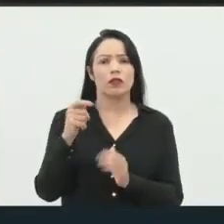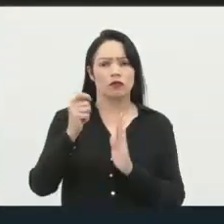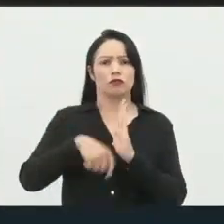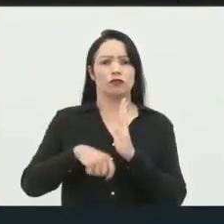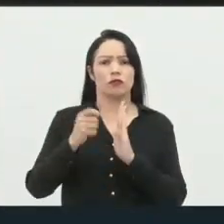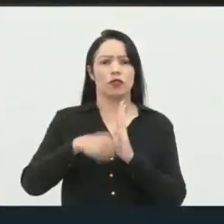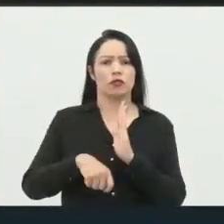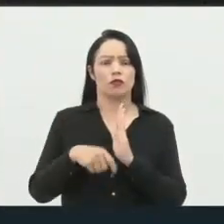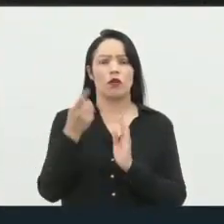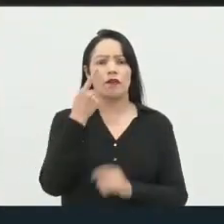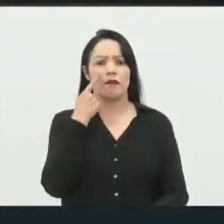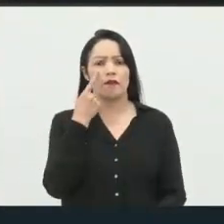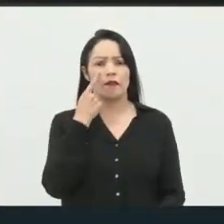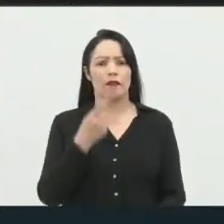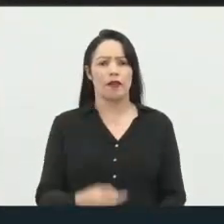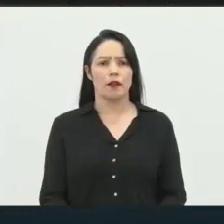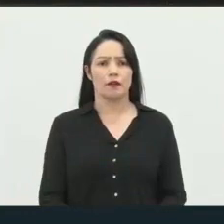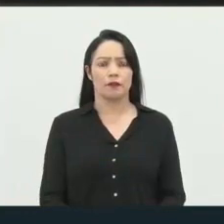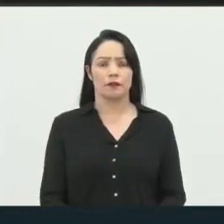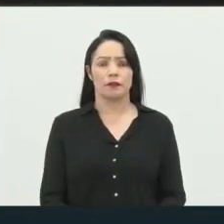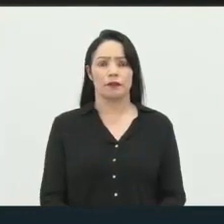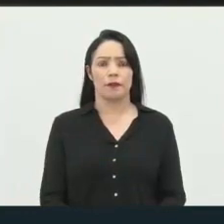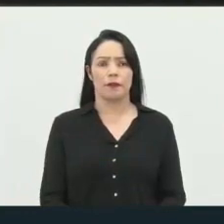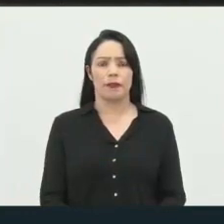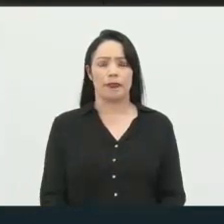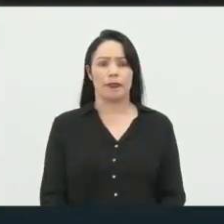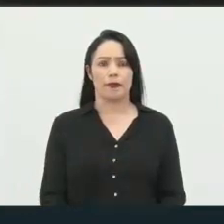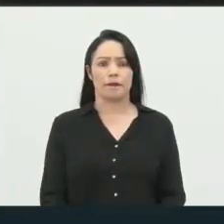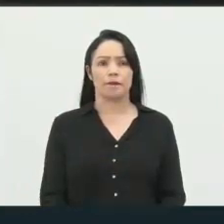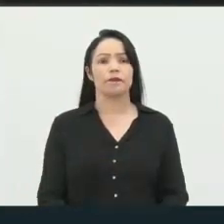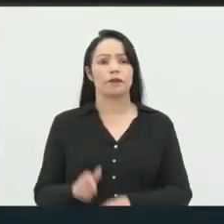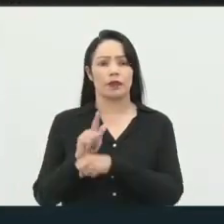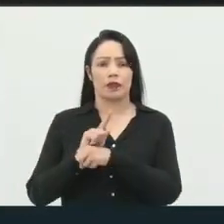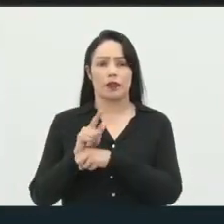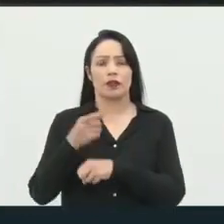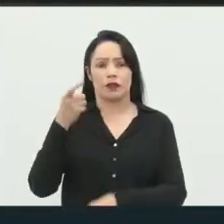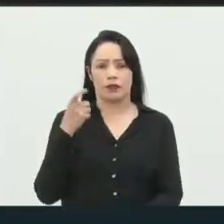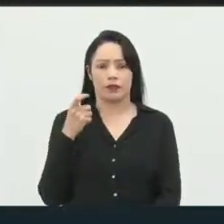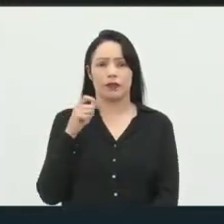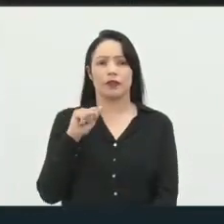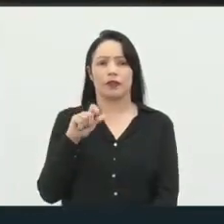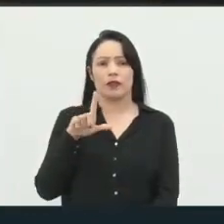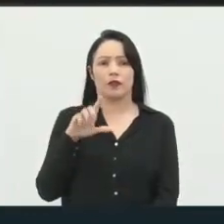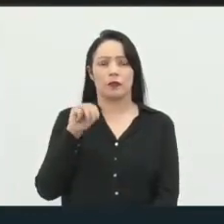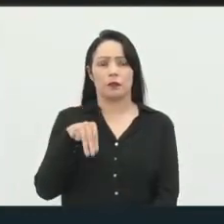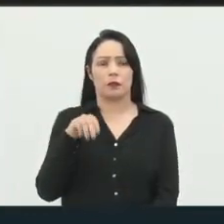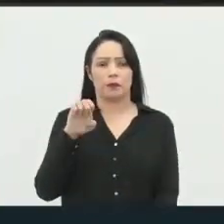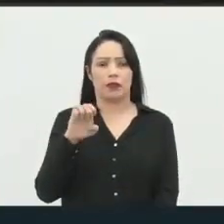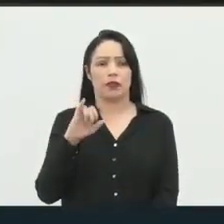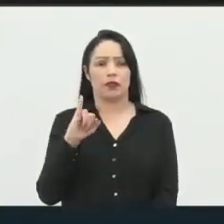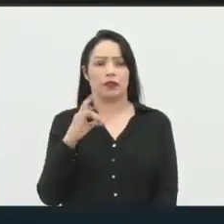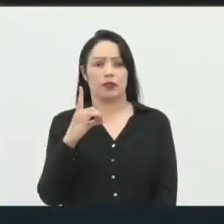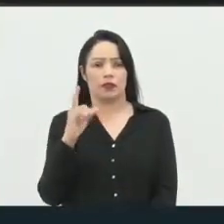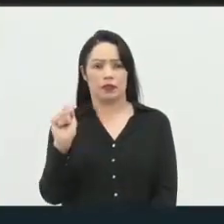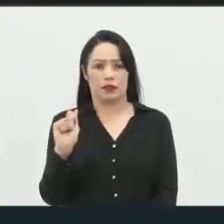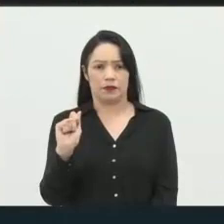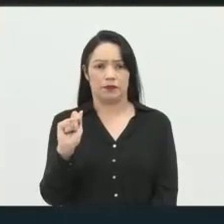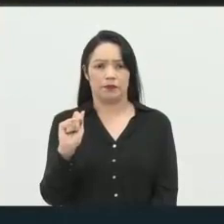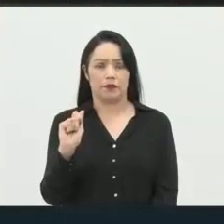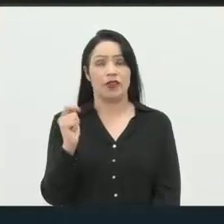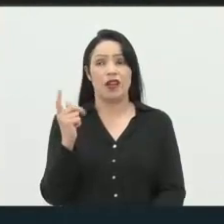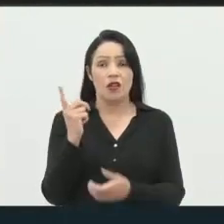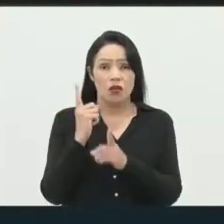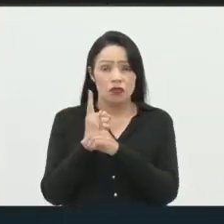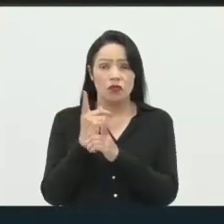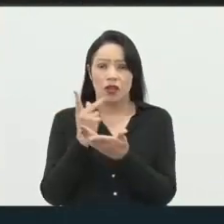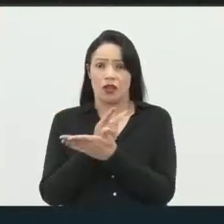contratos ainda na gestão do ex-prefeito Sebastião Almeida foi encontrado falhas não se tomou